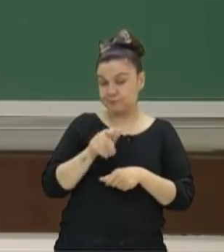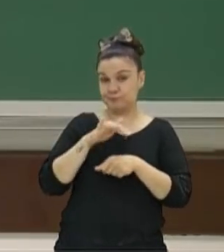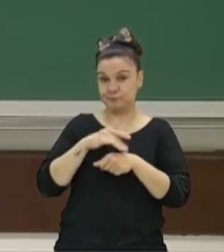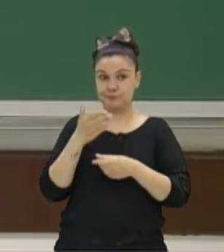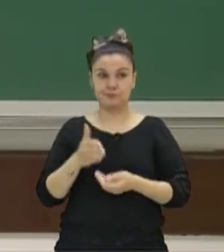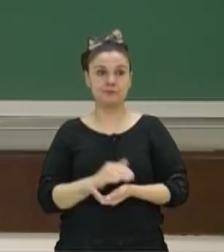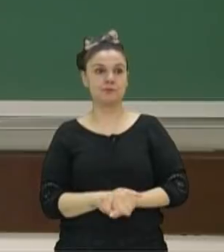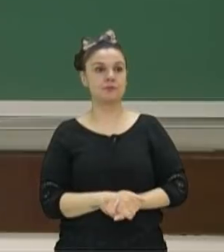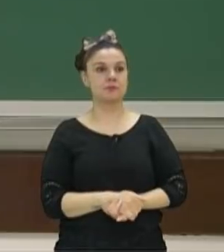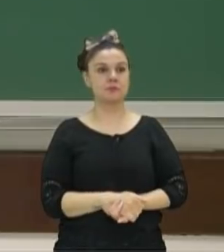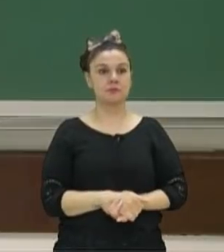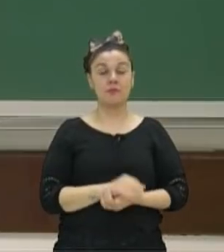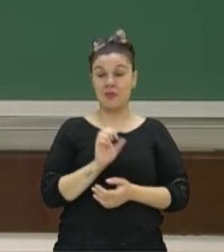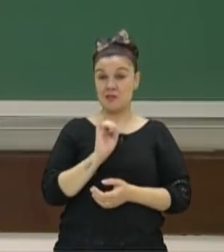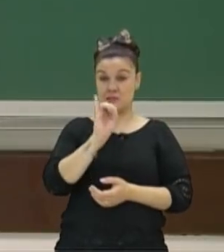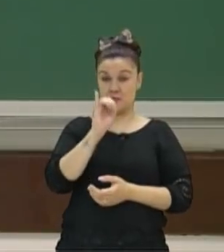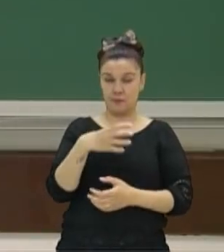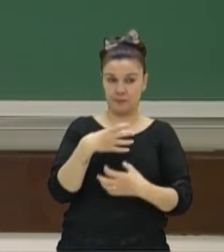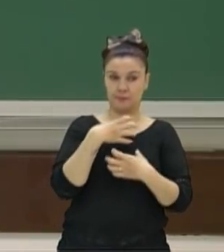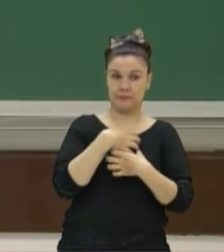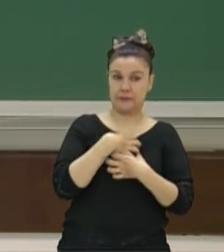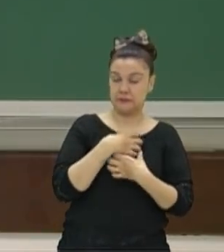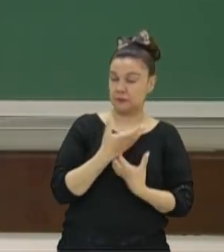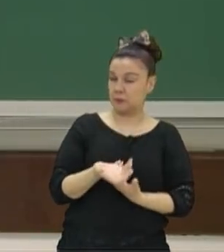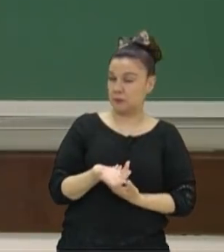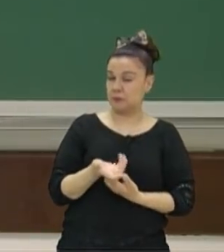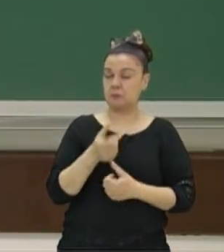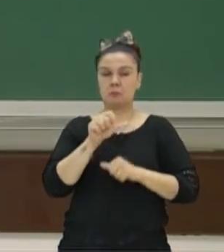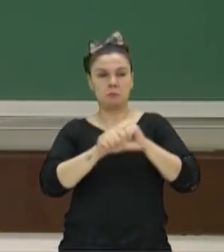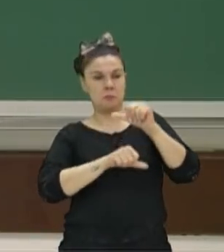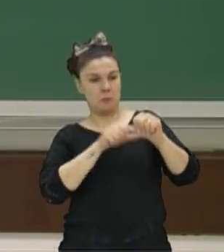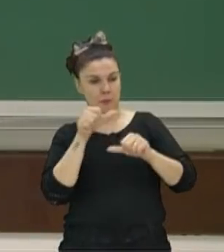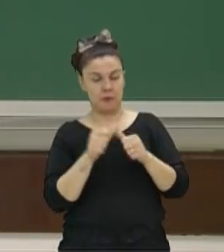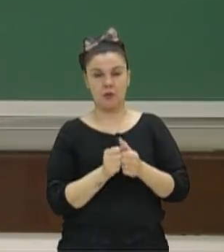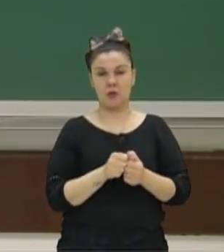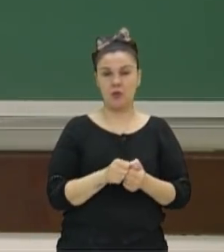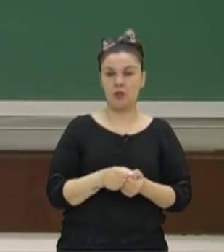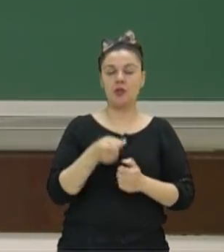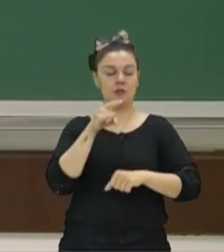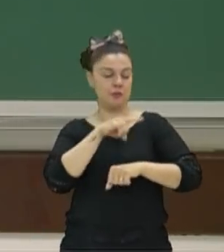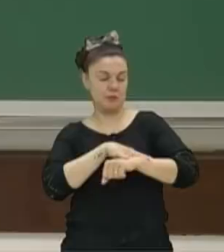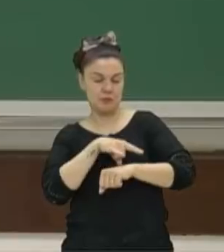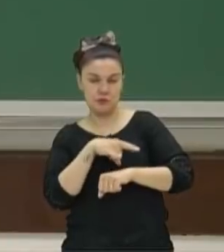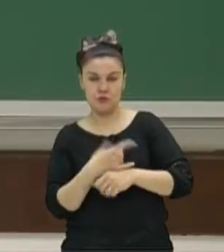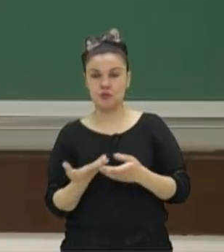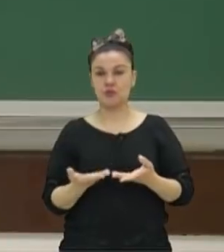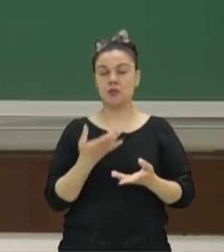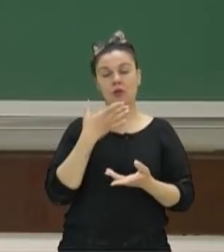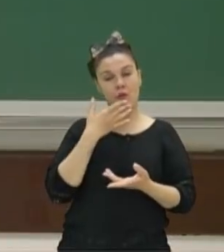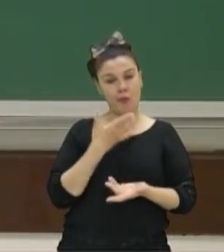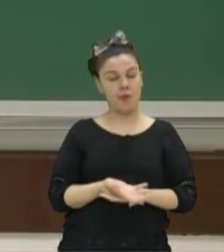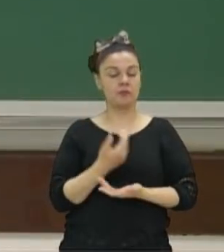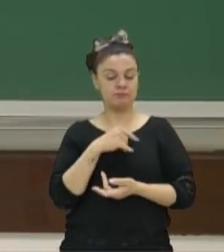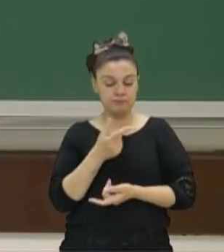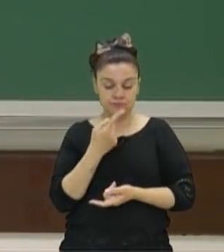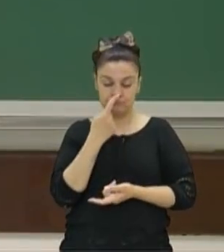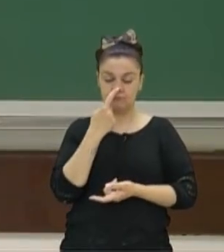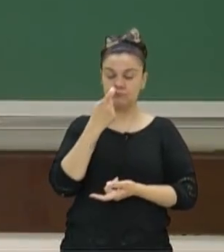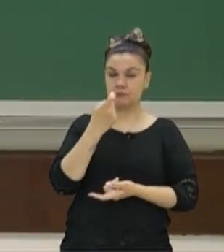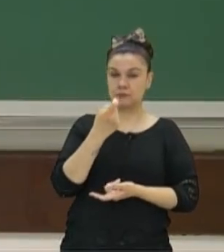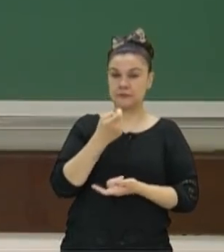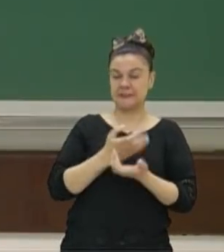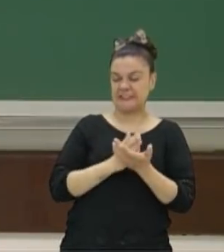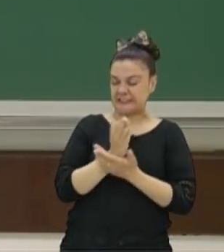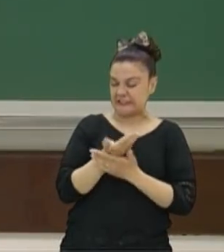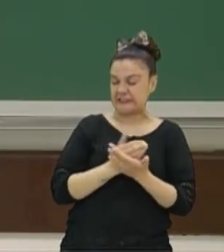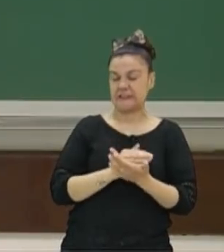tá? Então, em casos de sintomas, alterações no xixi, né, na cor, no odor, tá?